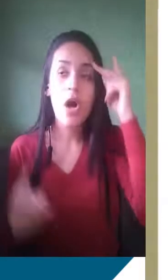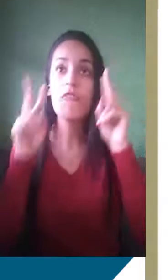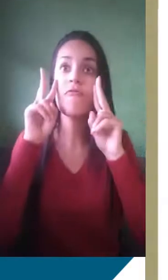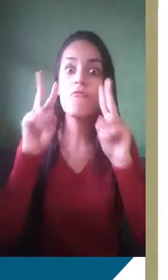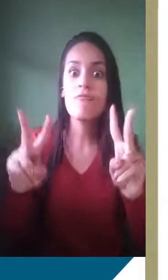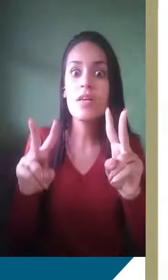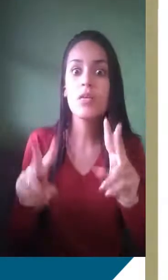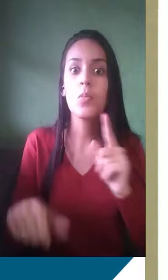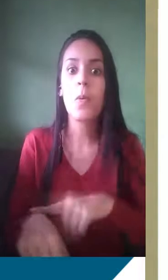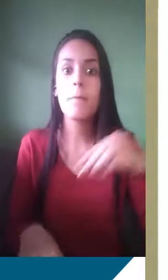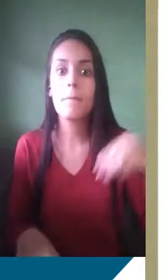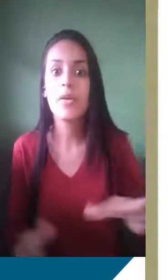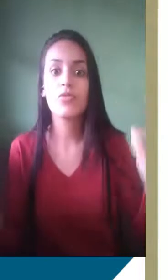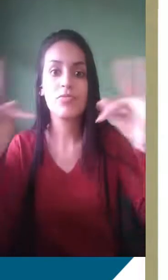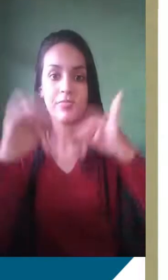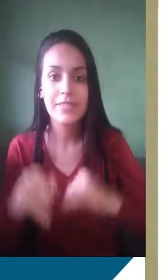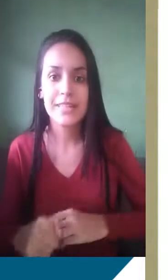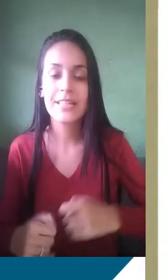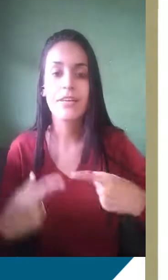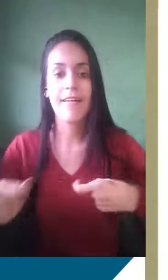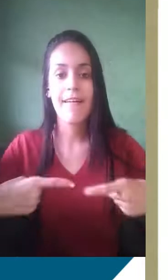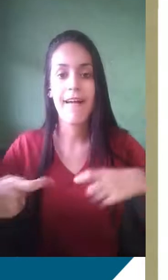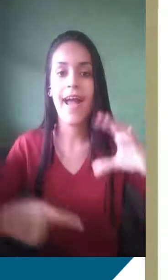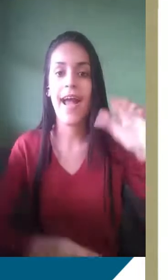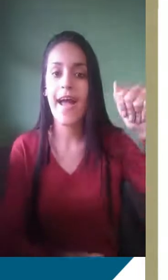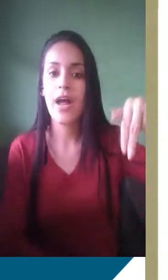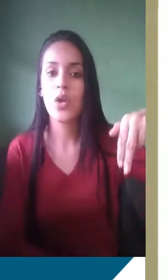da Guerra de Canudos, ocorrida no interior da Bahia em